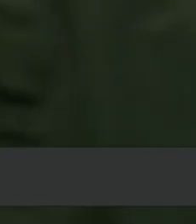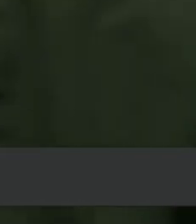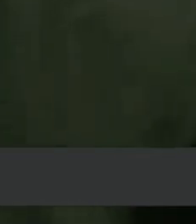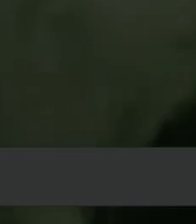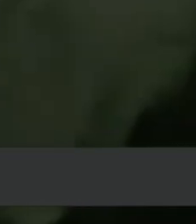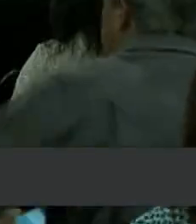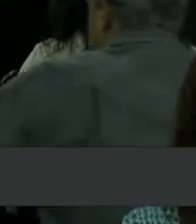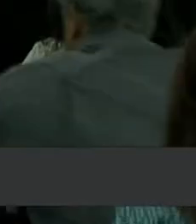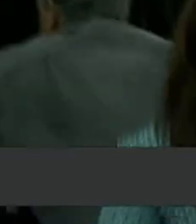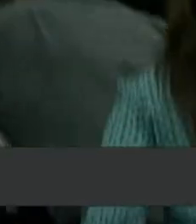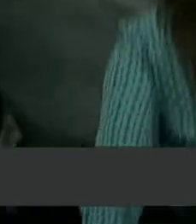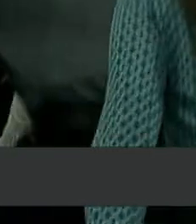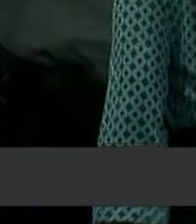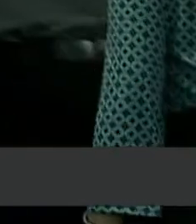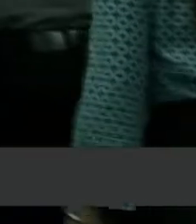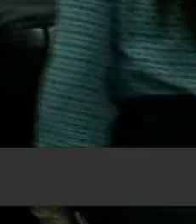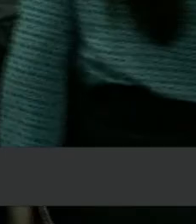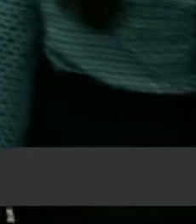excelente safra.